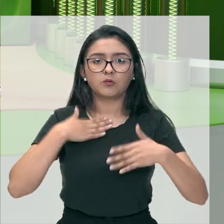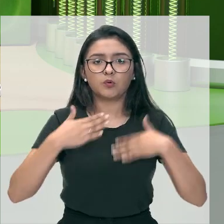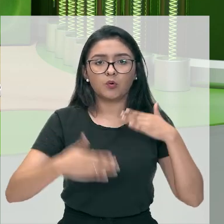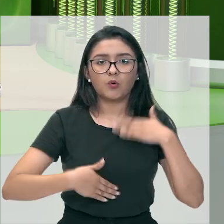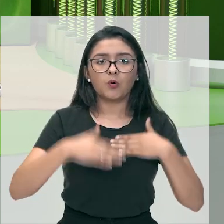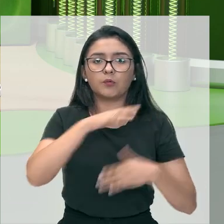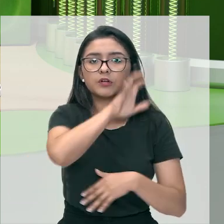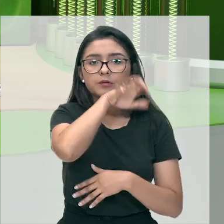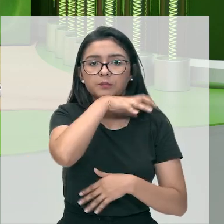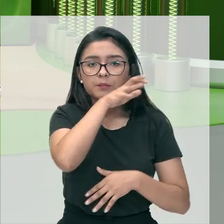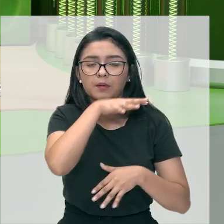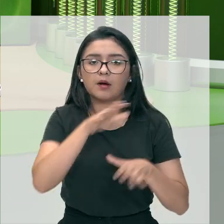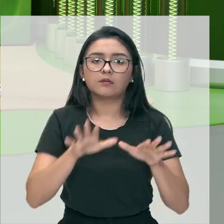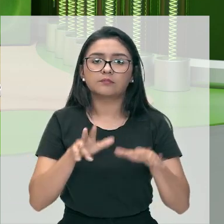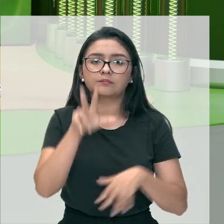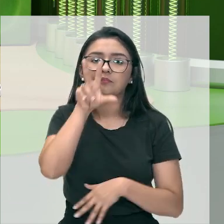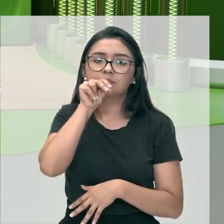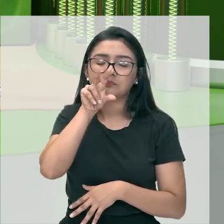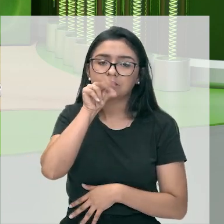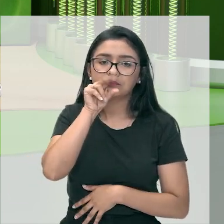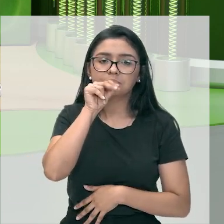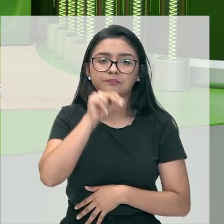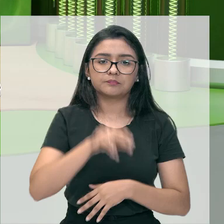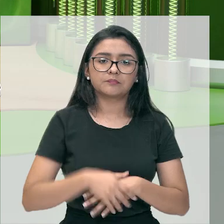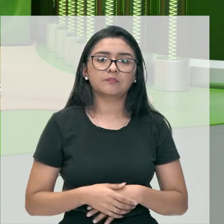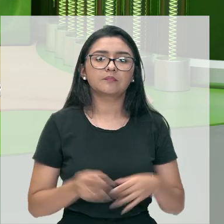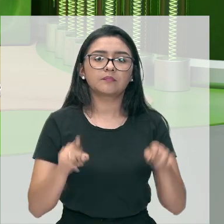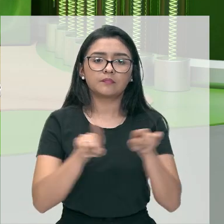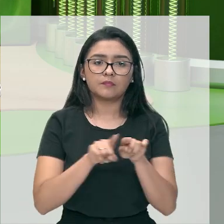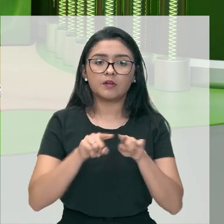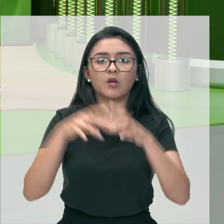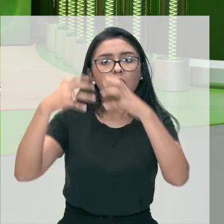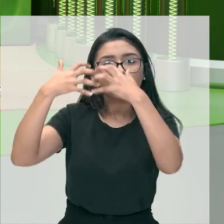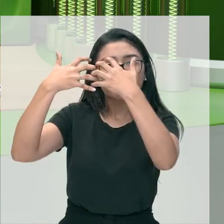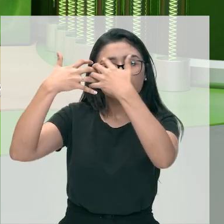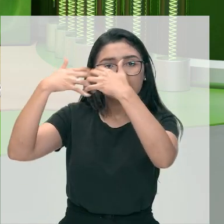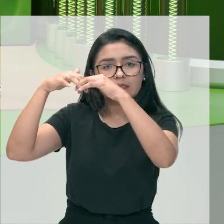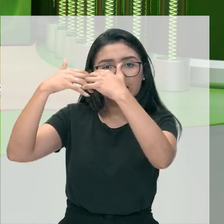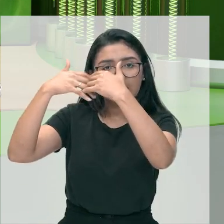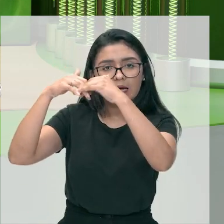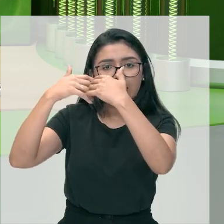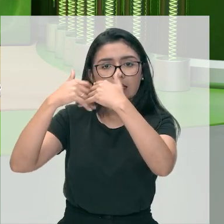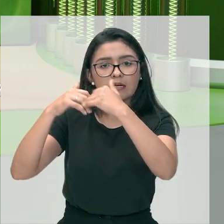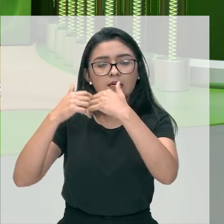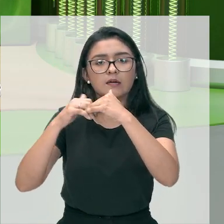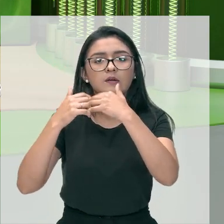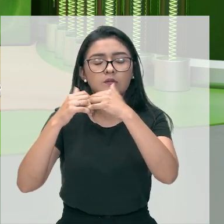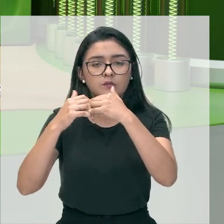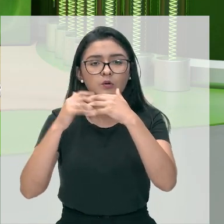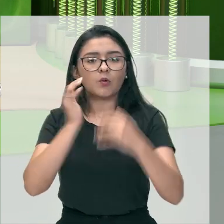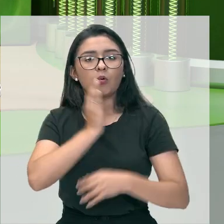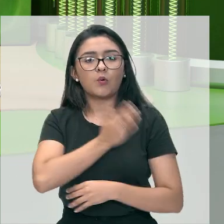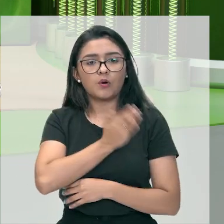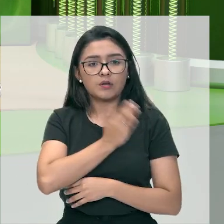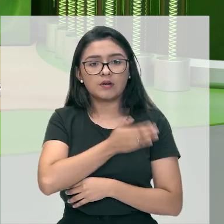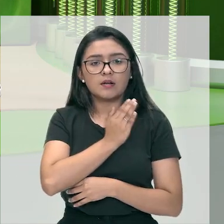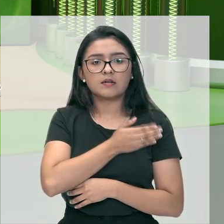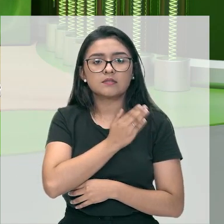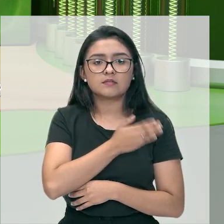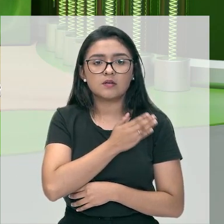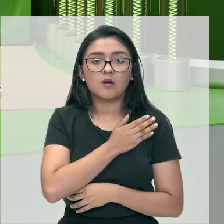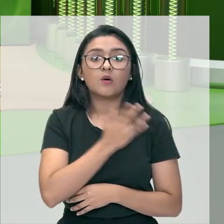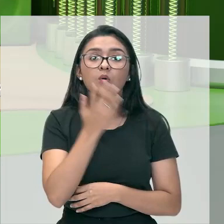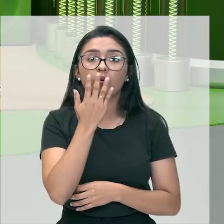desse animal, a gente visualiza um pouco dos seus órgãos internos, a gente visualiza lá o cérebro, a traqueia, o coração marcadinho ali